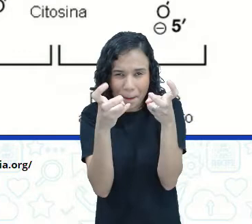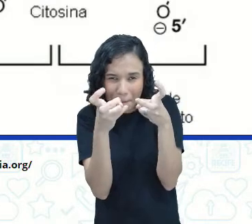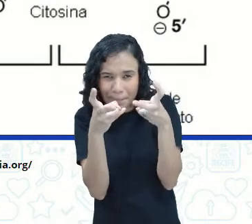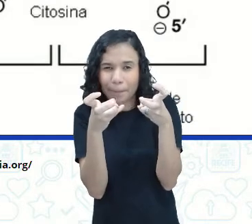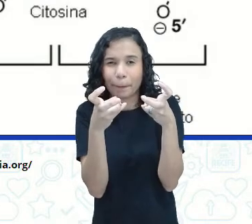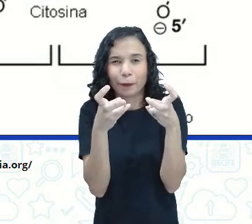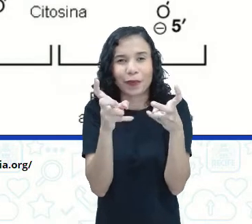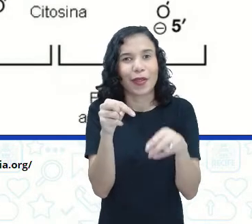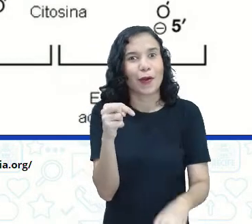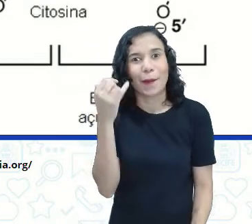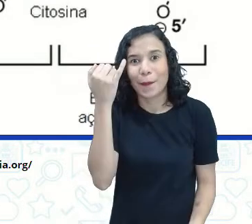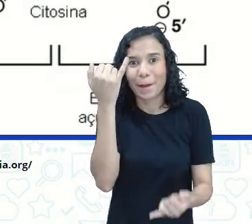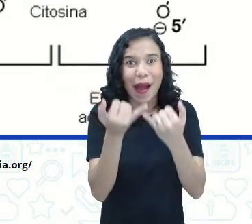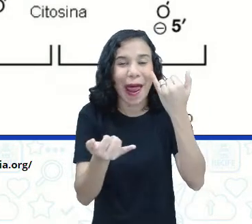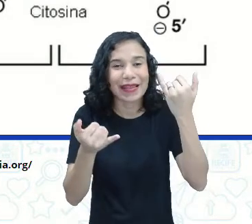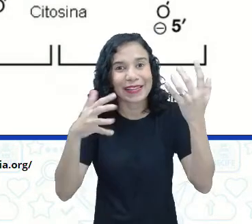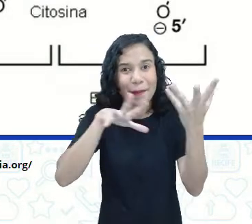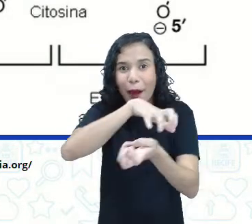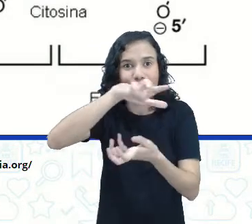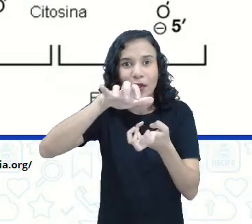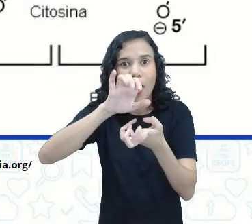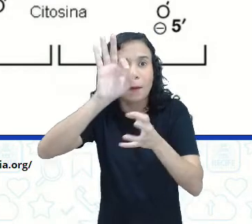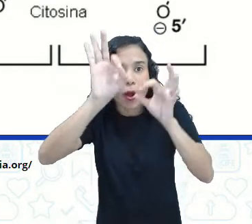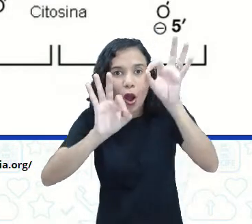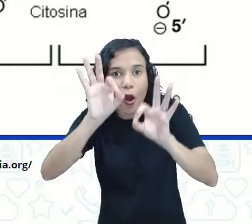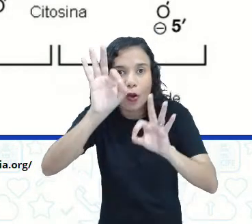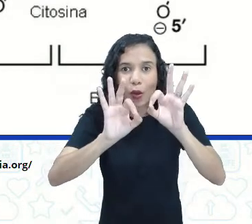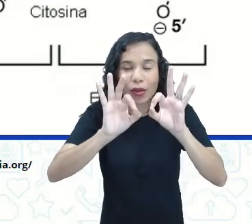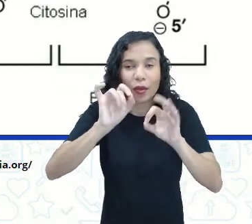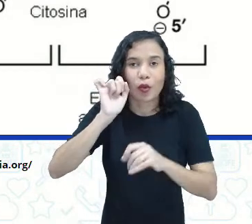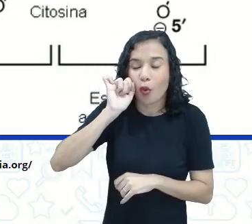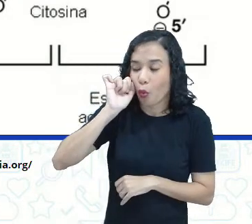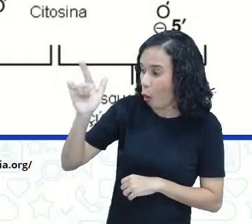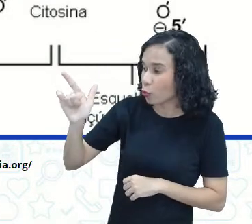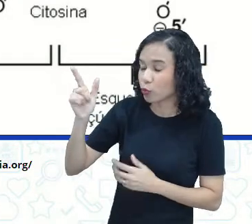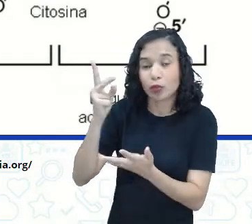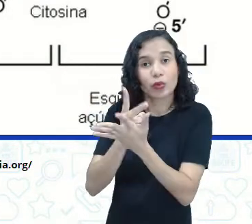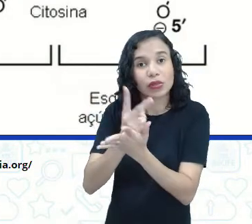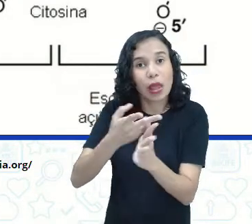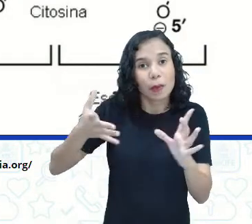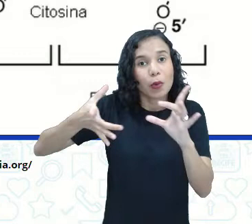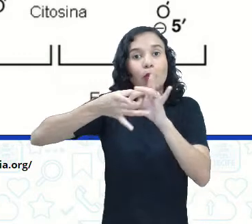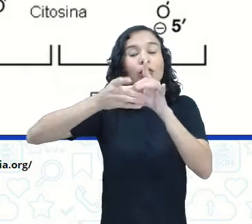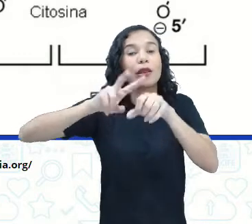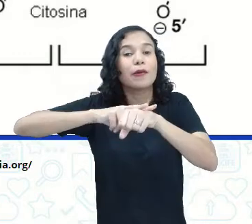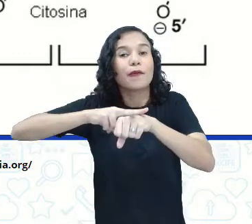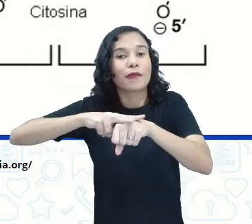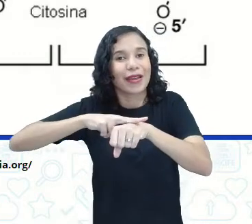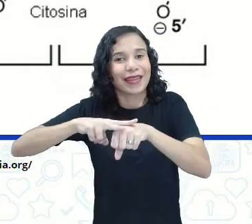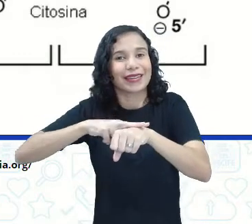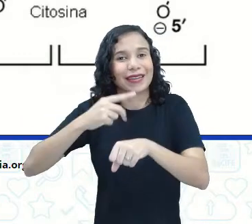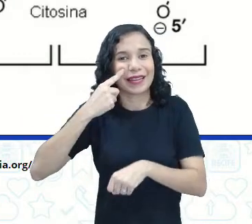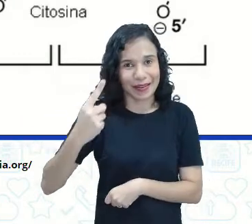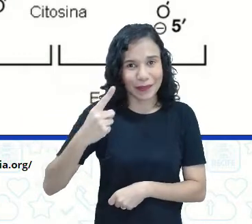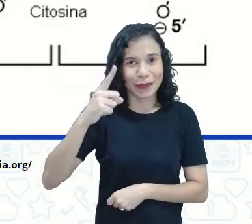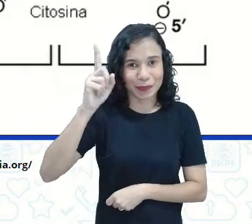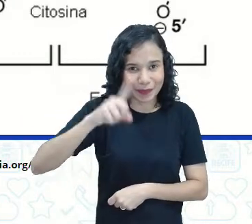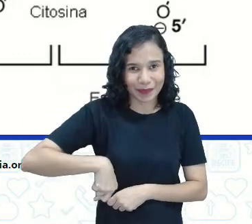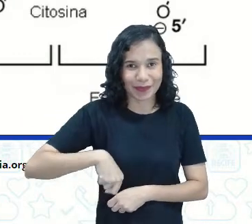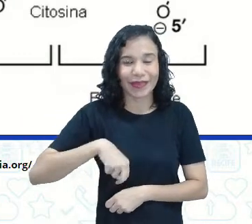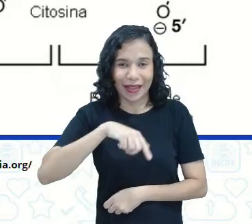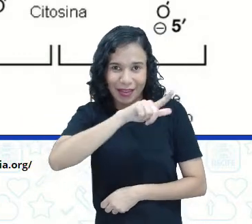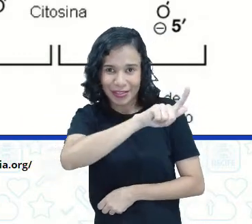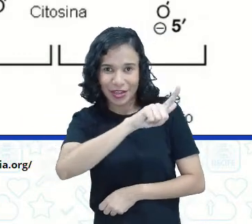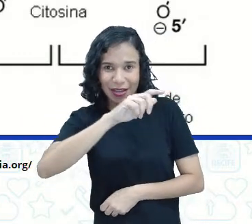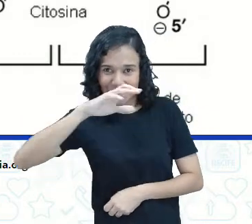só, que loucura, né? O azulzinho da fita está ligadinho no verdinho, que é a citosina.